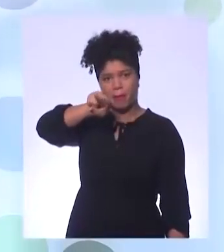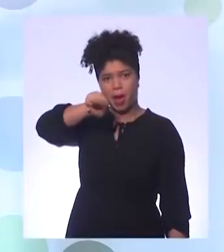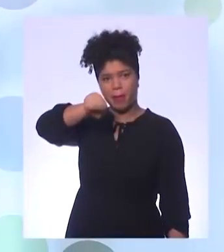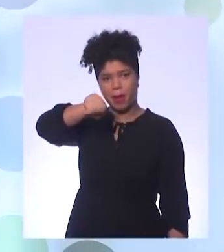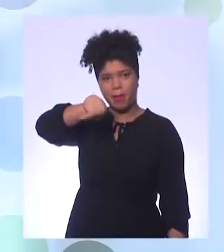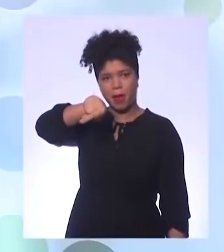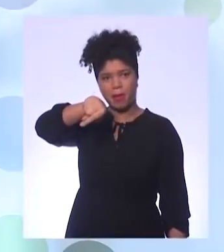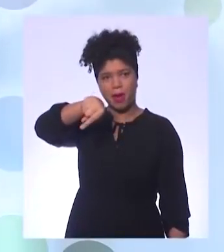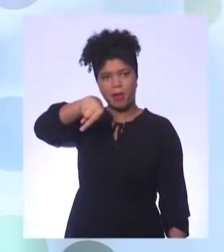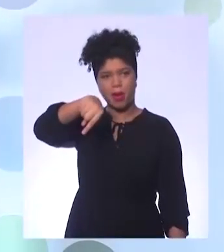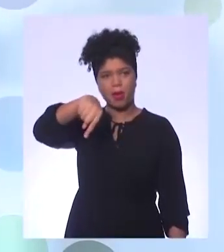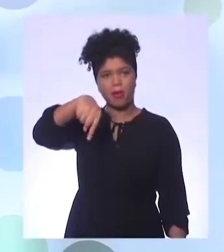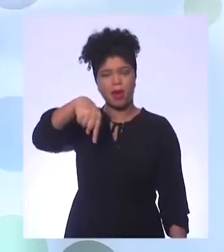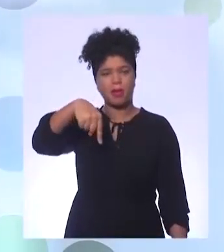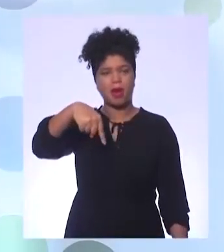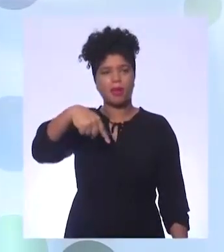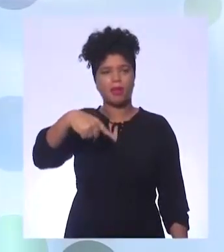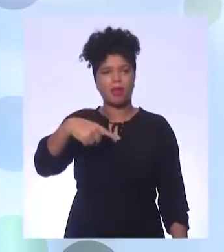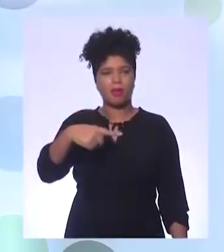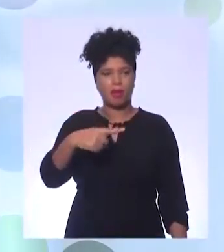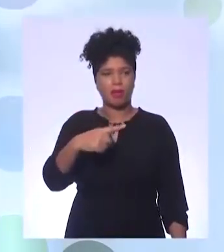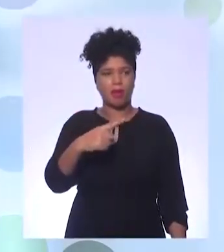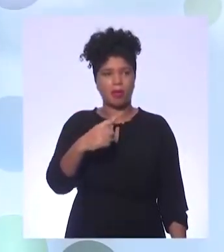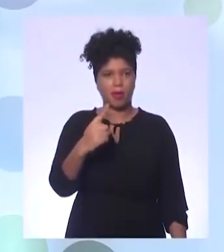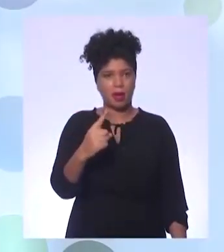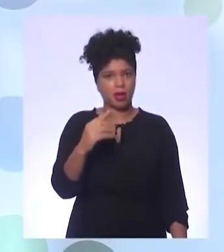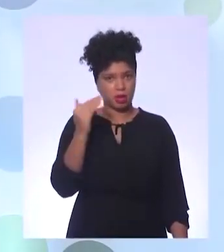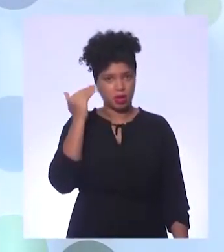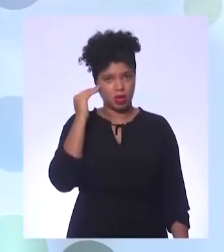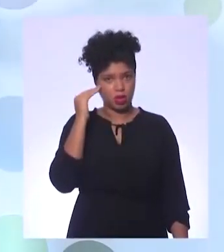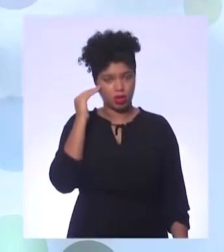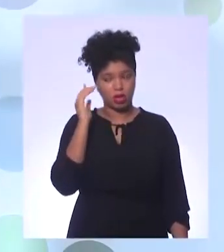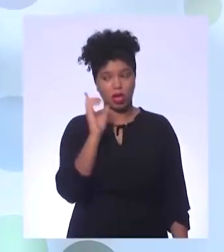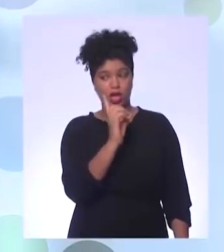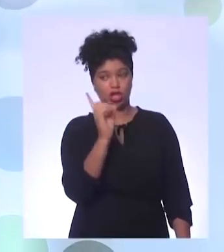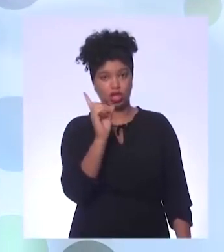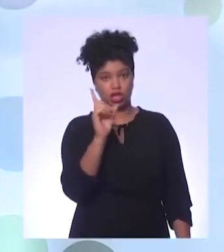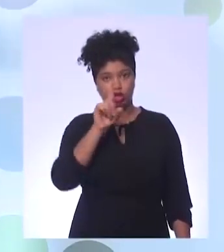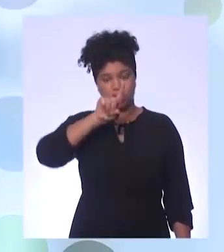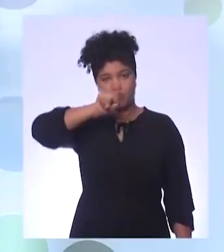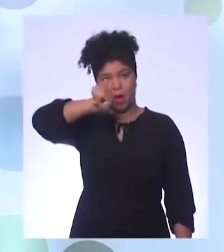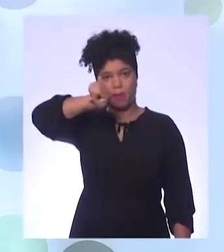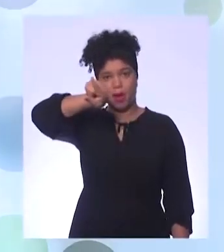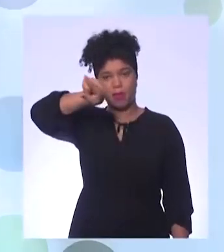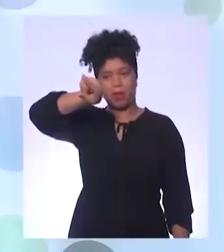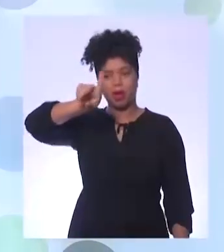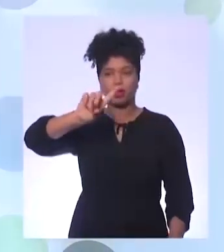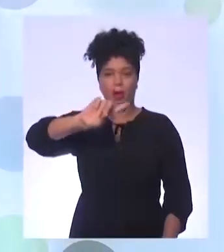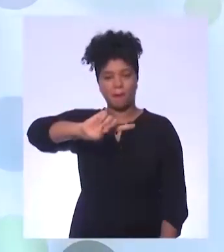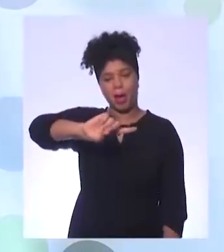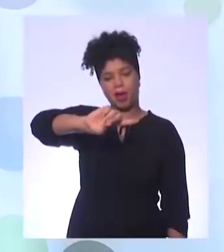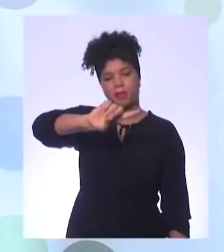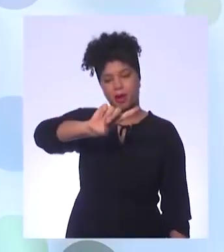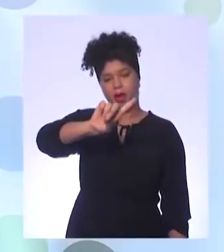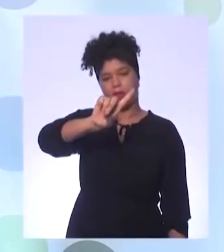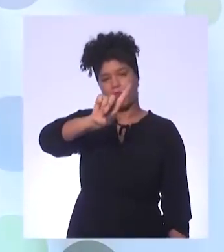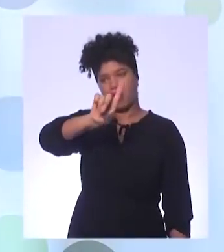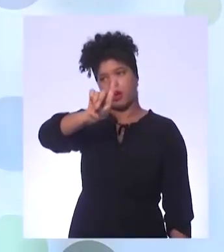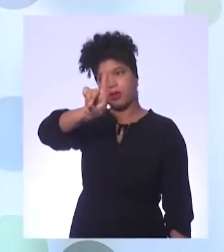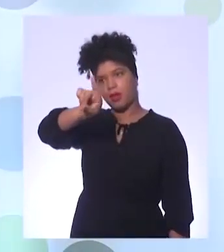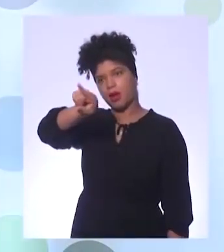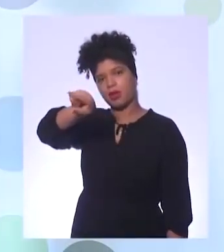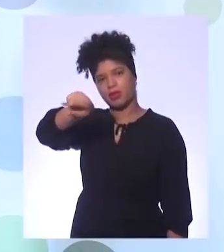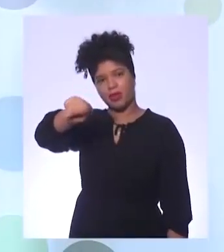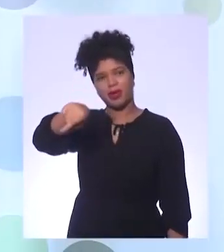figura ela vai girar para cá, ó, da esquerda para a direita, vindo aqui por cima. Tudo bem? Que nem o relógio. Ele quer um giro de 90 graus.